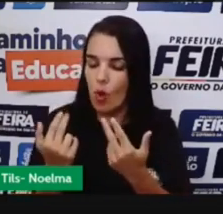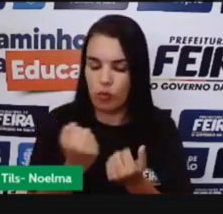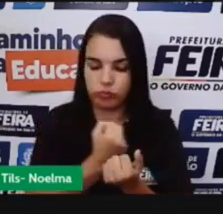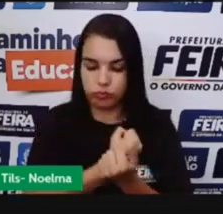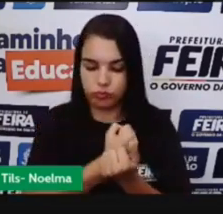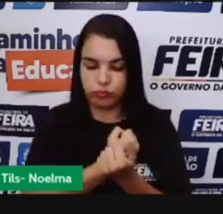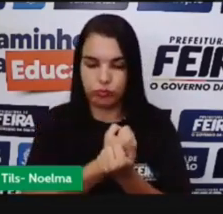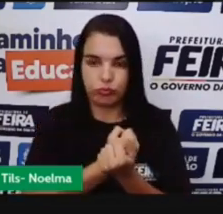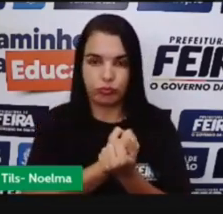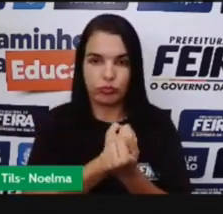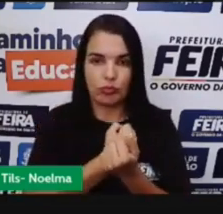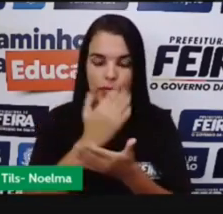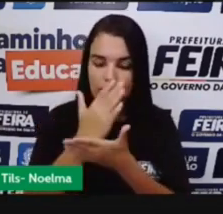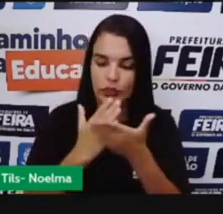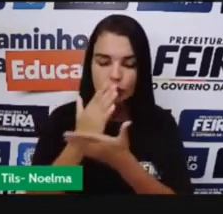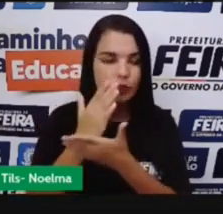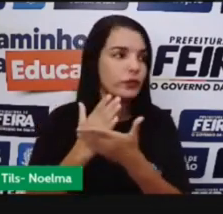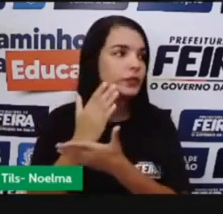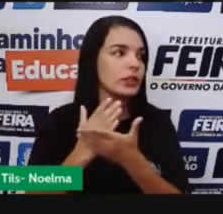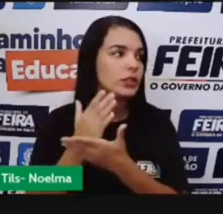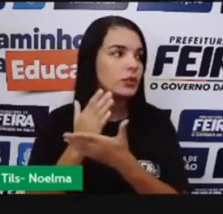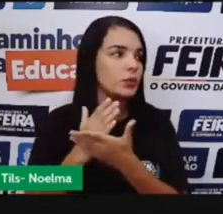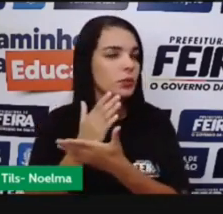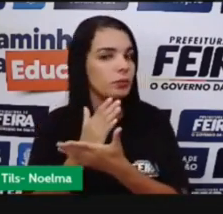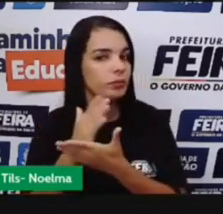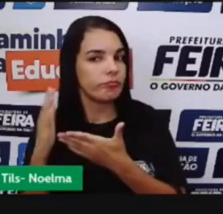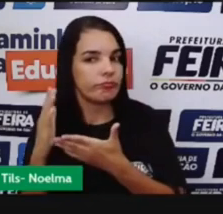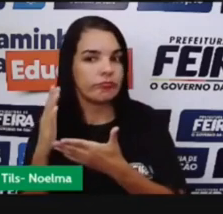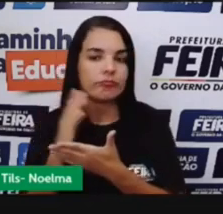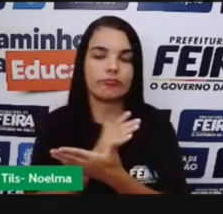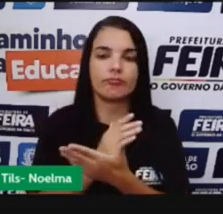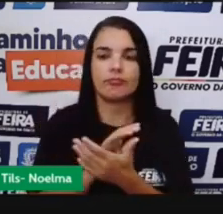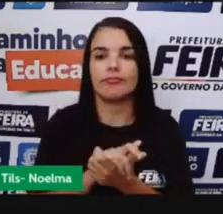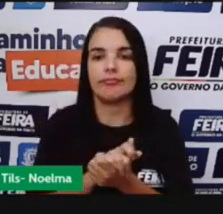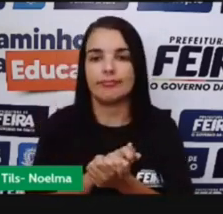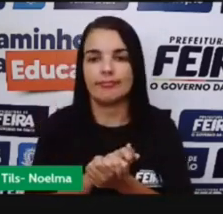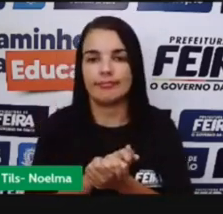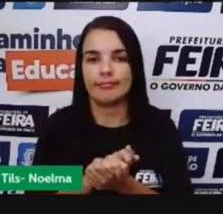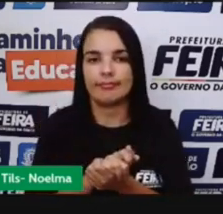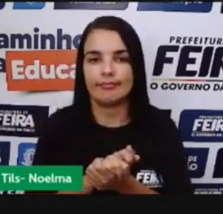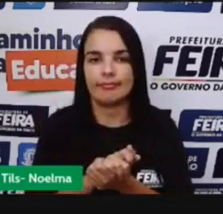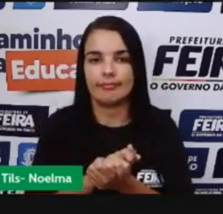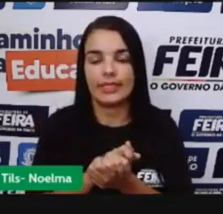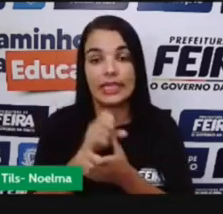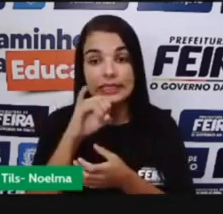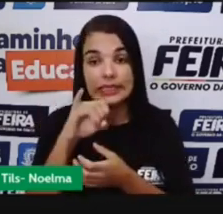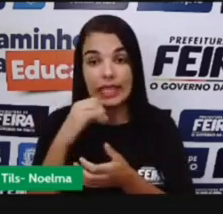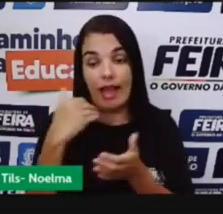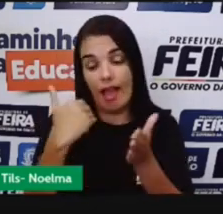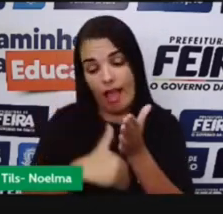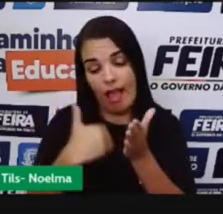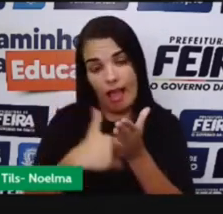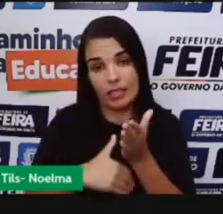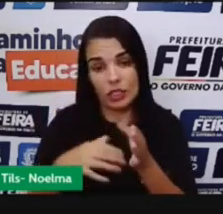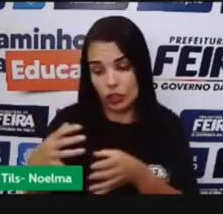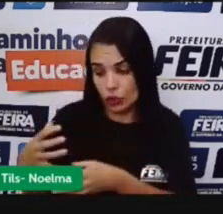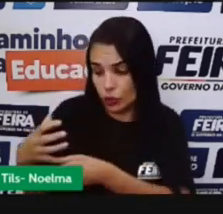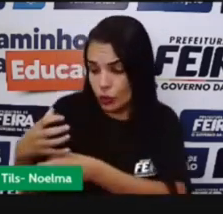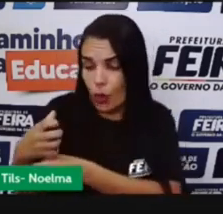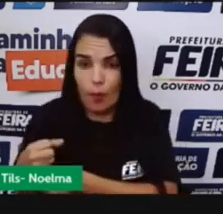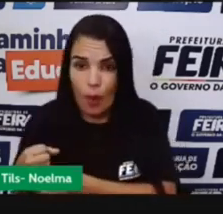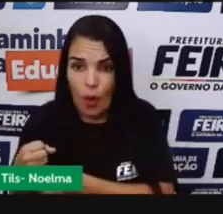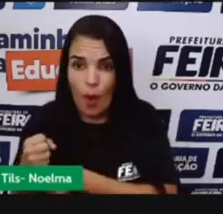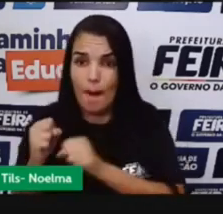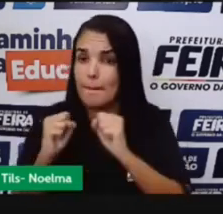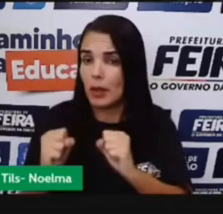a resposta aqui, que seria o dividendo, certo? Se tiver resto, depois que vocês fizerem a